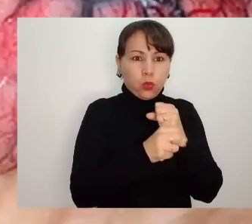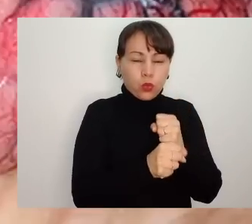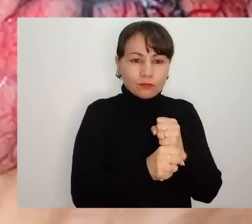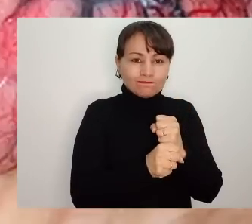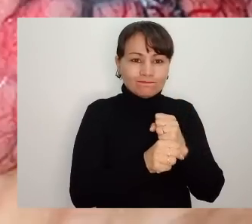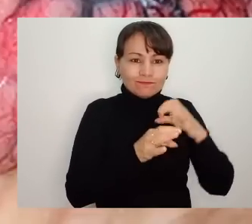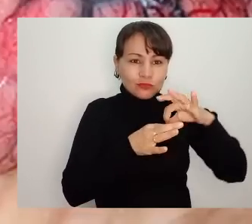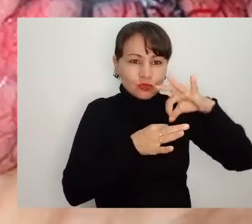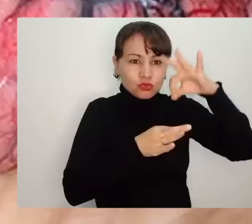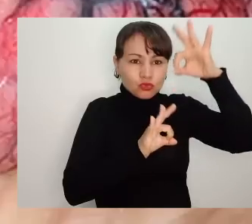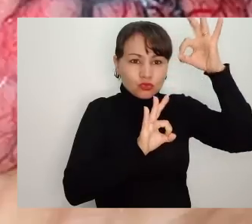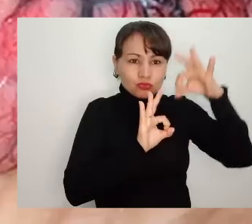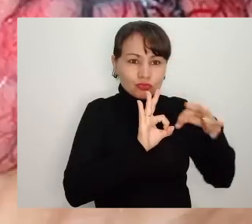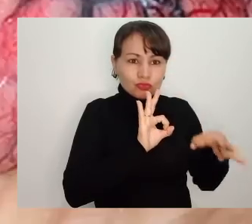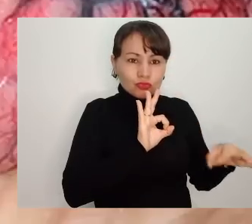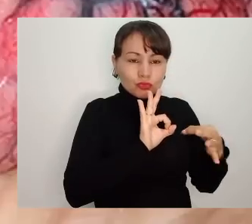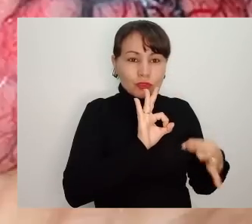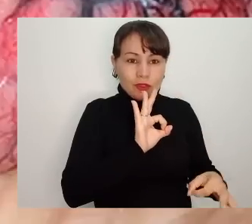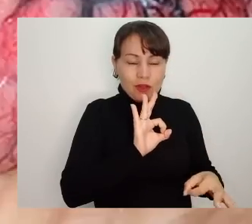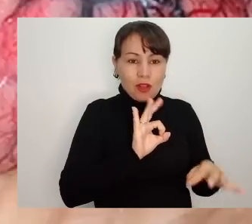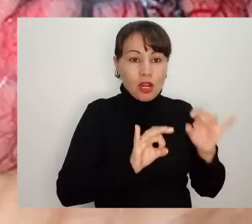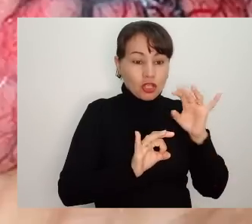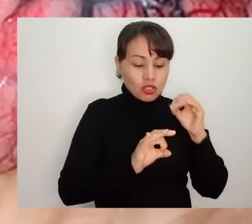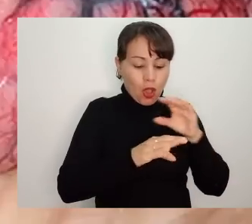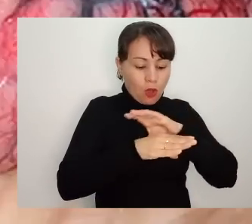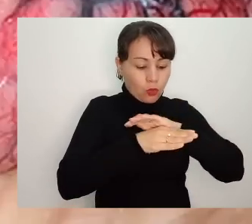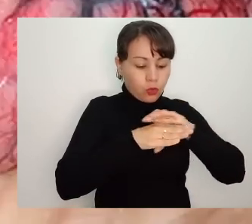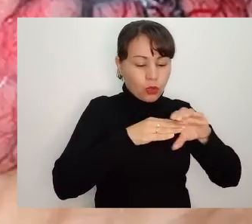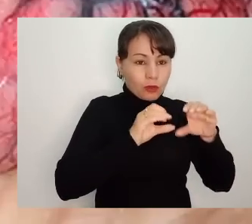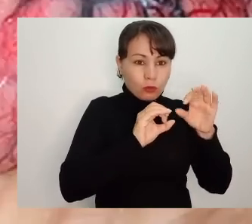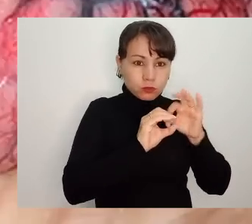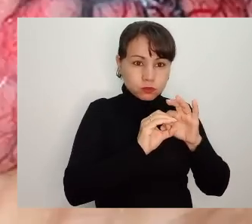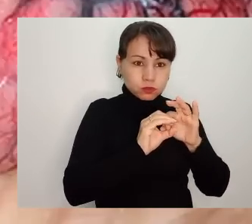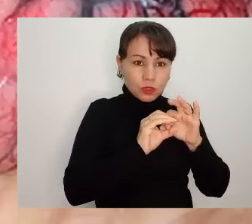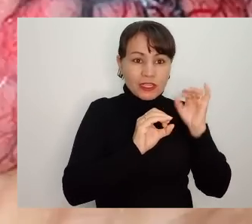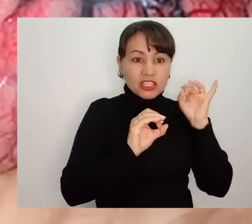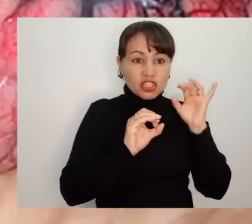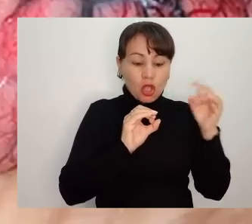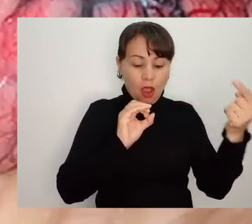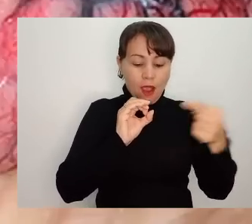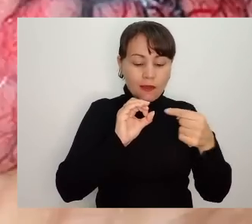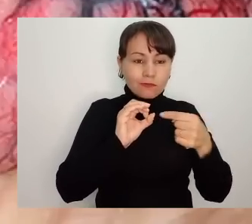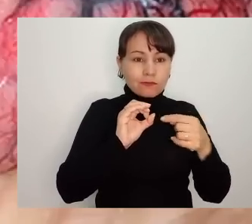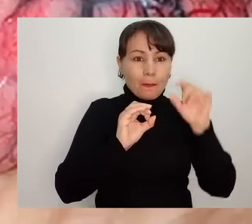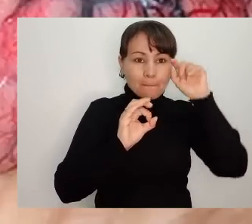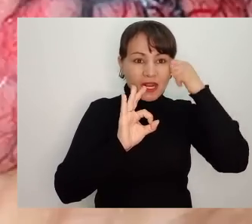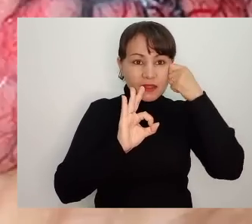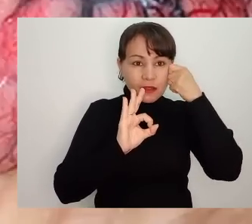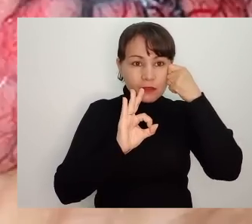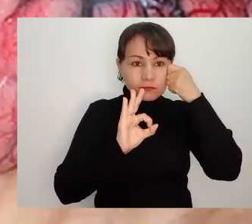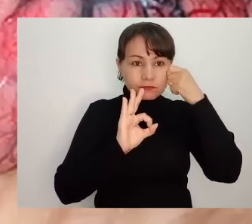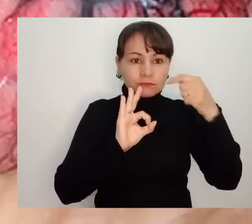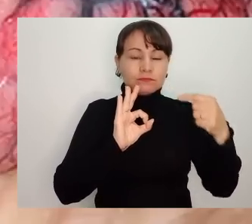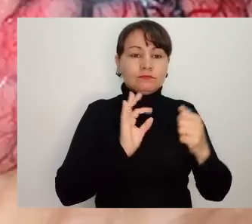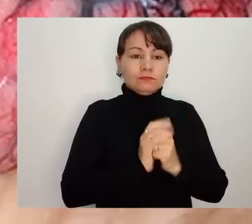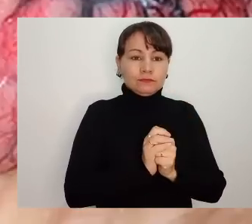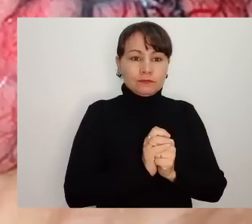aglomerações de corpos de neurônios, somente do corpo do neurônio, somente essa bolinha preta,